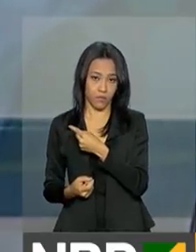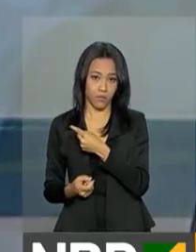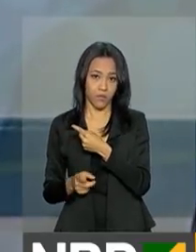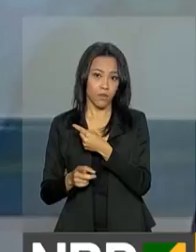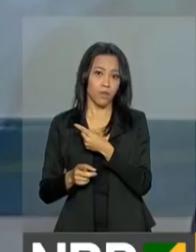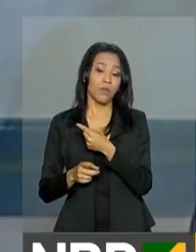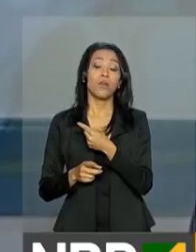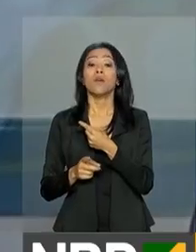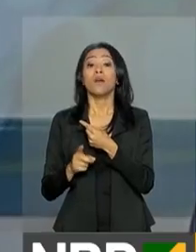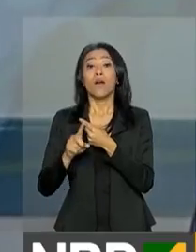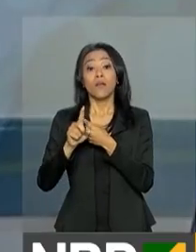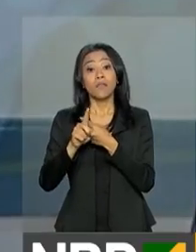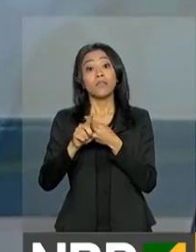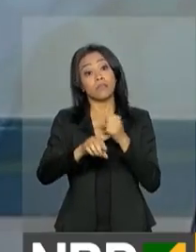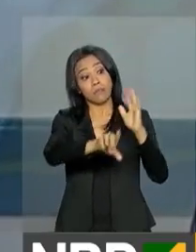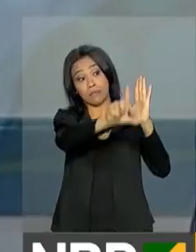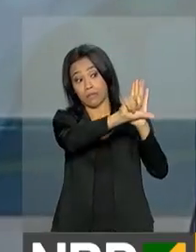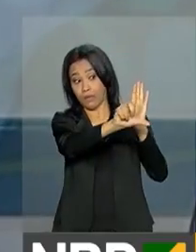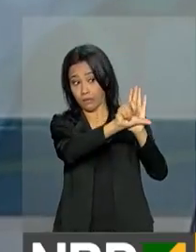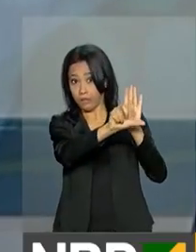longas sentenças constitucionais